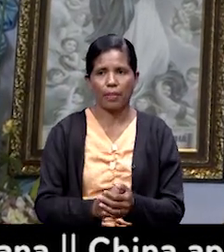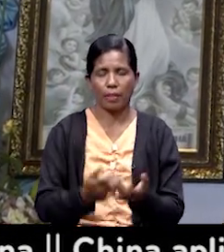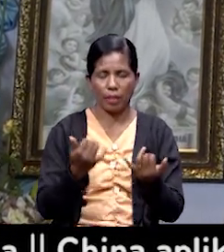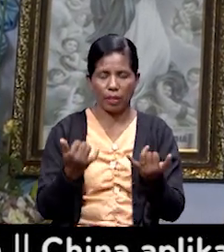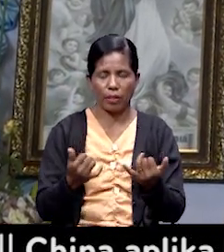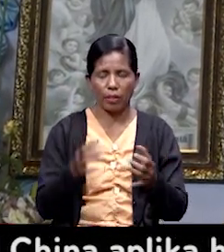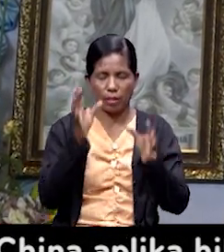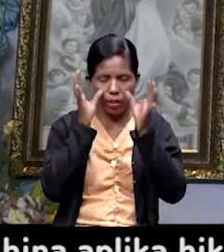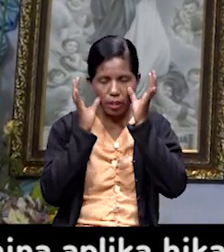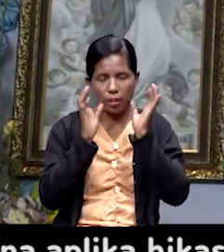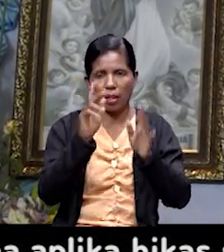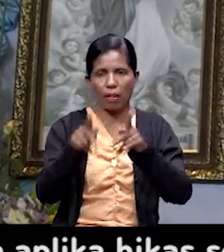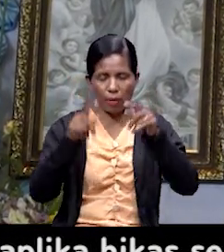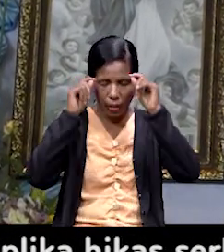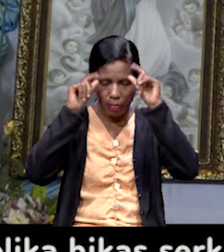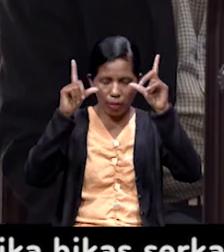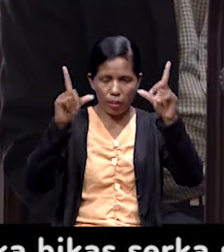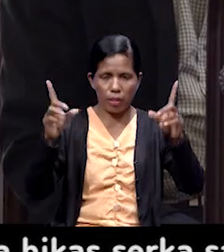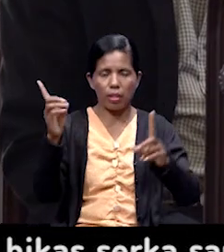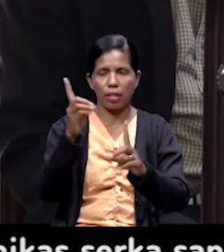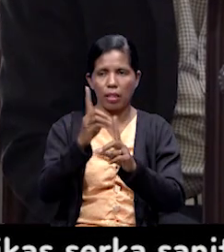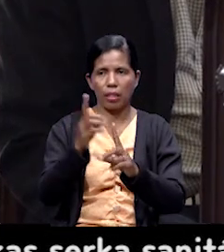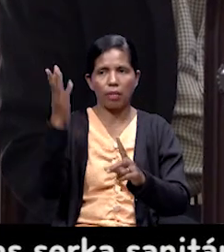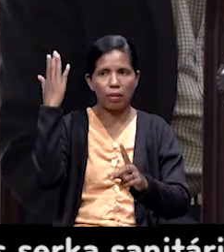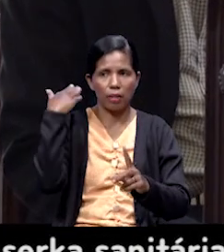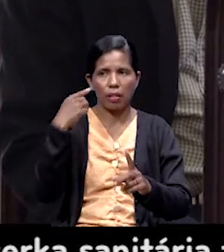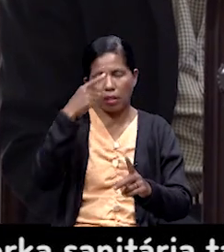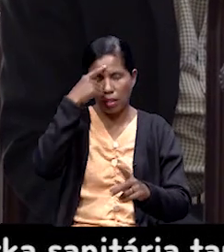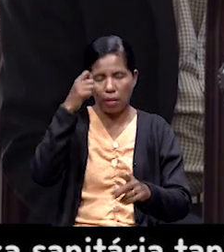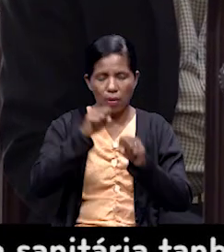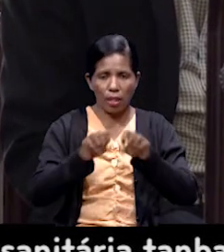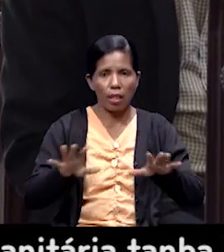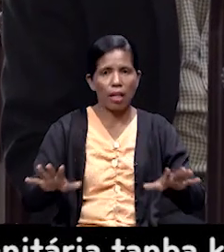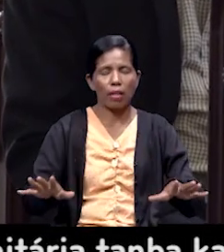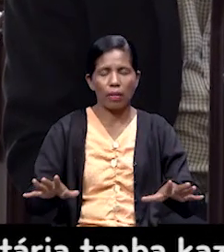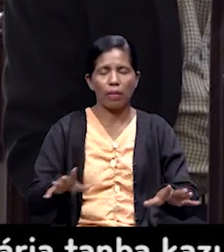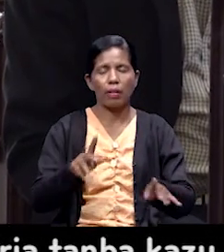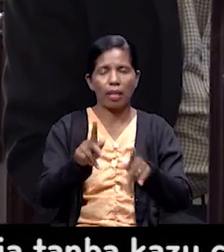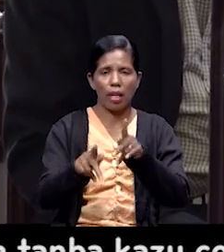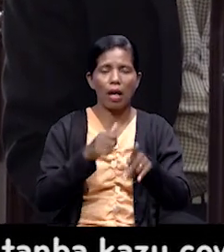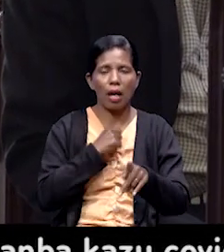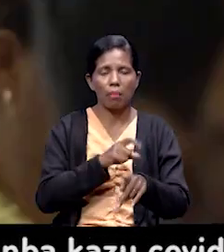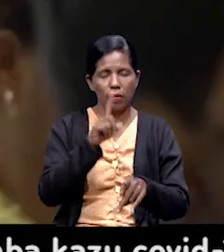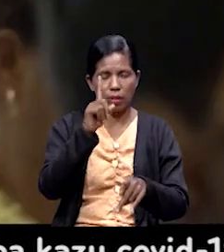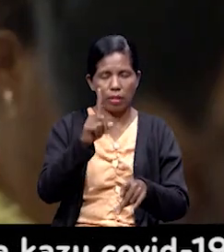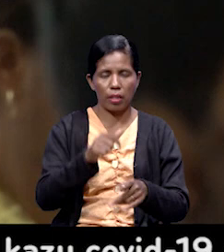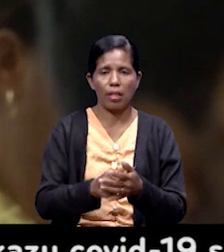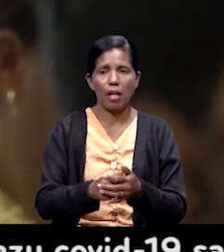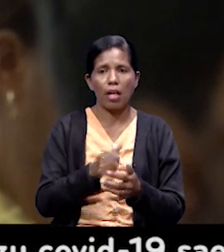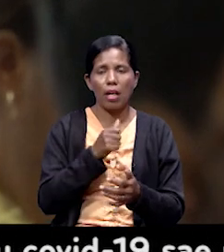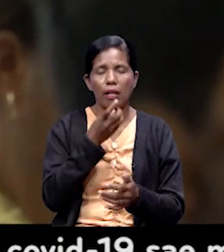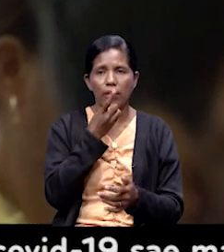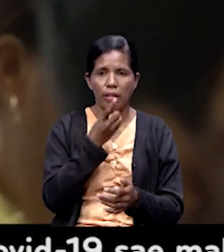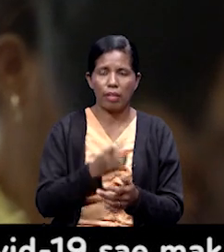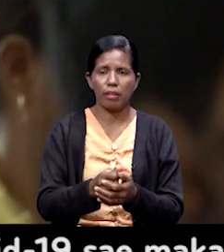triste em Besarani Timor-Leste enfrenta e a Loron Hira Kliba, também lá com Bibiatan Diagida, Dom Virgílio Hateten,